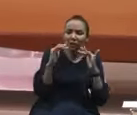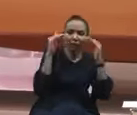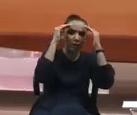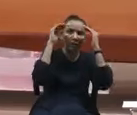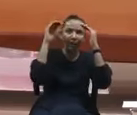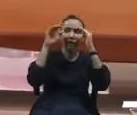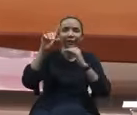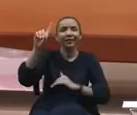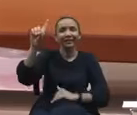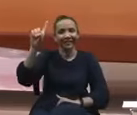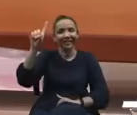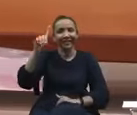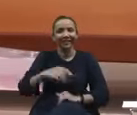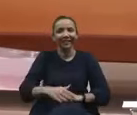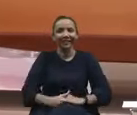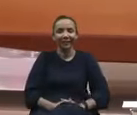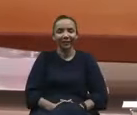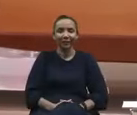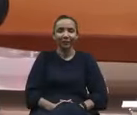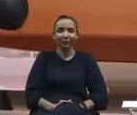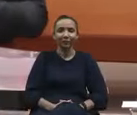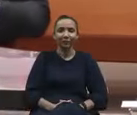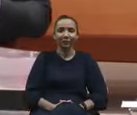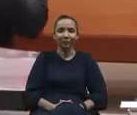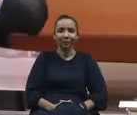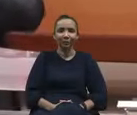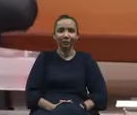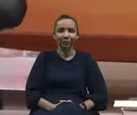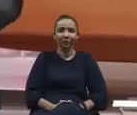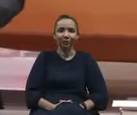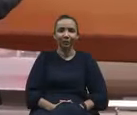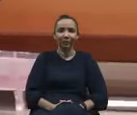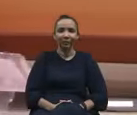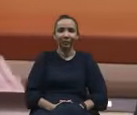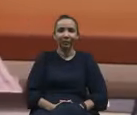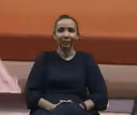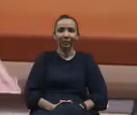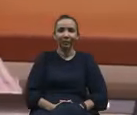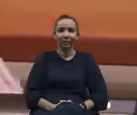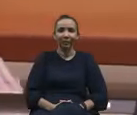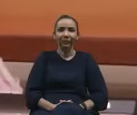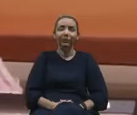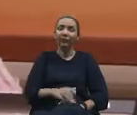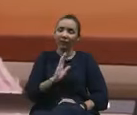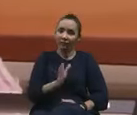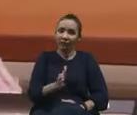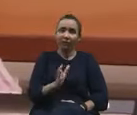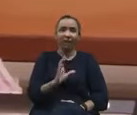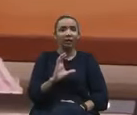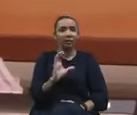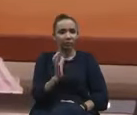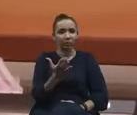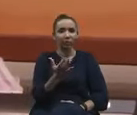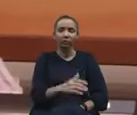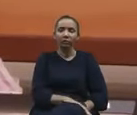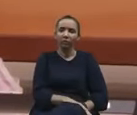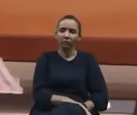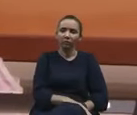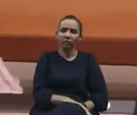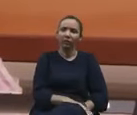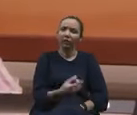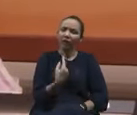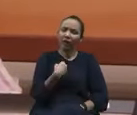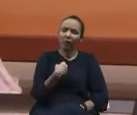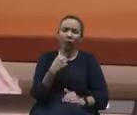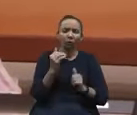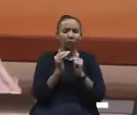olhe para mim aqui às vezes eu digo para Deus senhor eu quero que a tua igreja sinta a tua glória eu quero que o teu povo só que